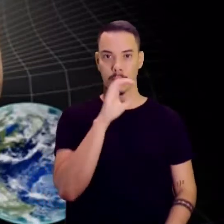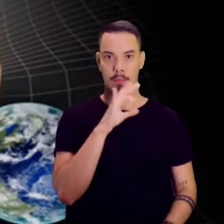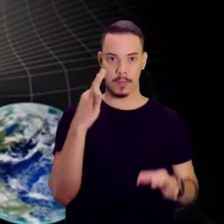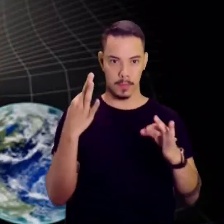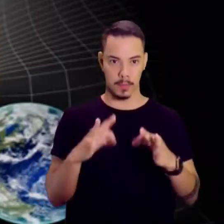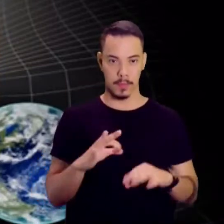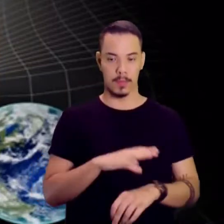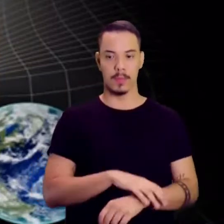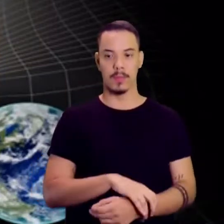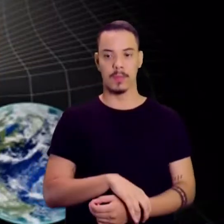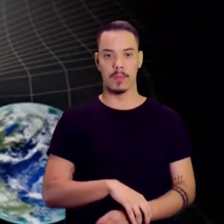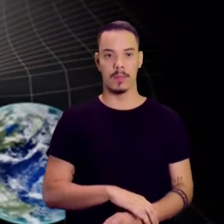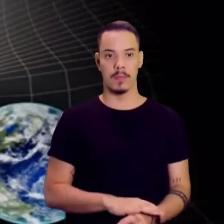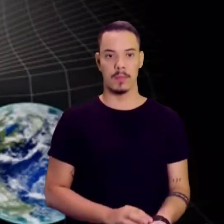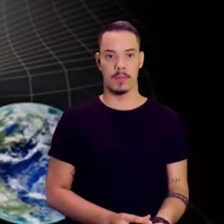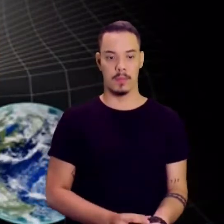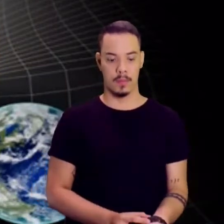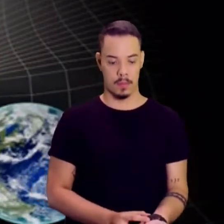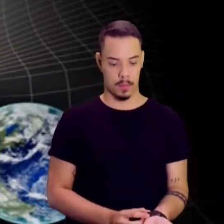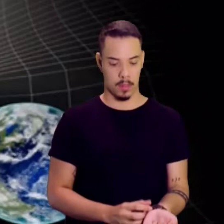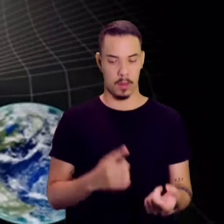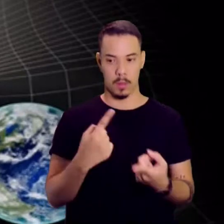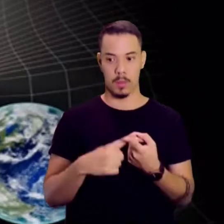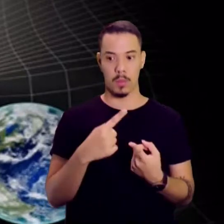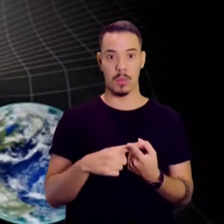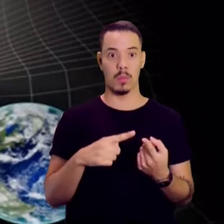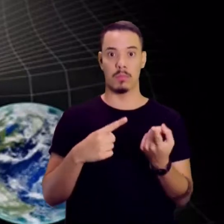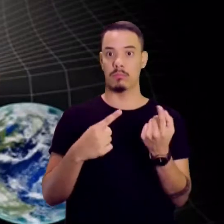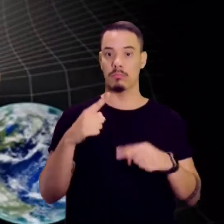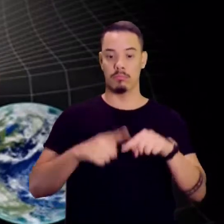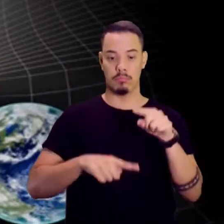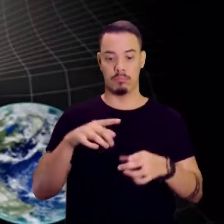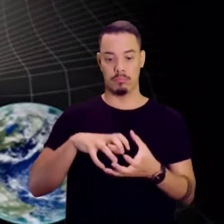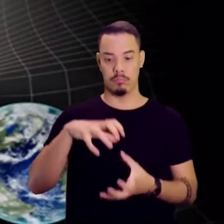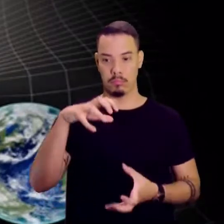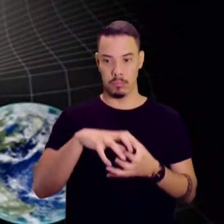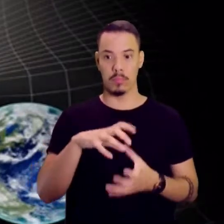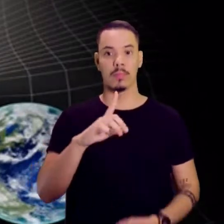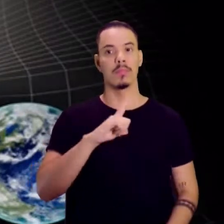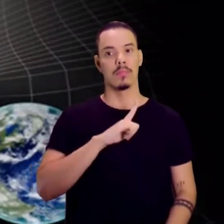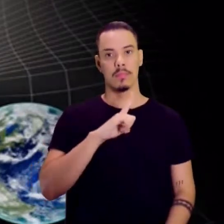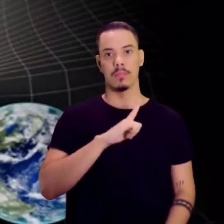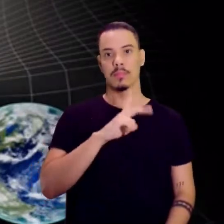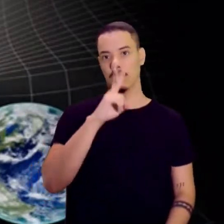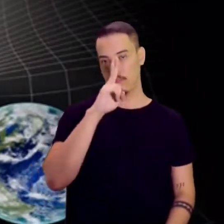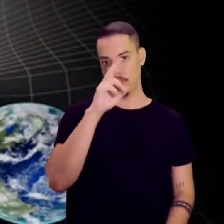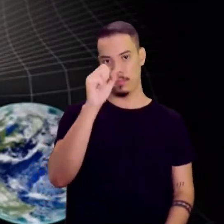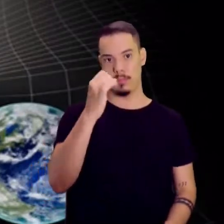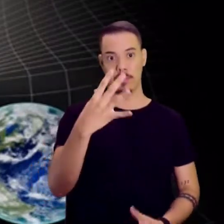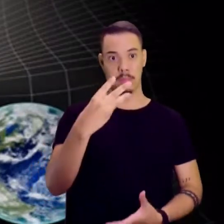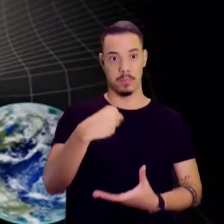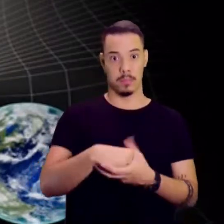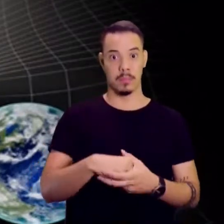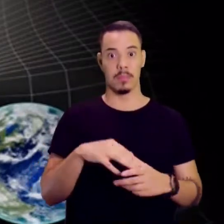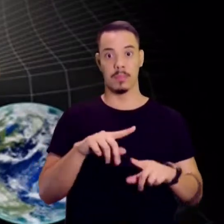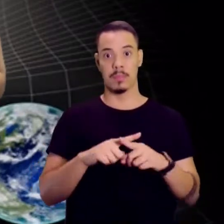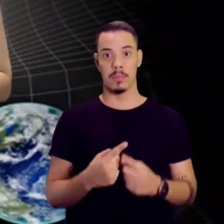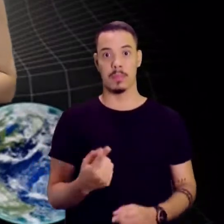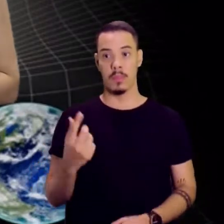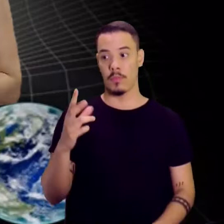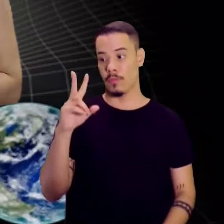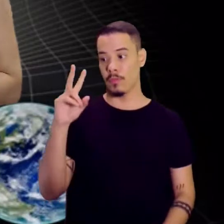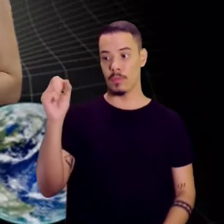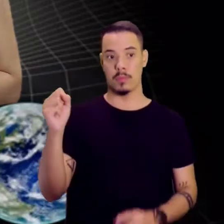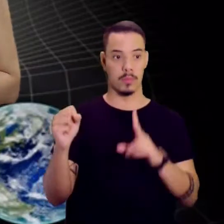Porque um corpo em movimento retilíneo, ou em repouso ou em retilíneo uniforme, ele tem força aplicada. Só que elas se anulam. Então